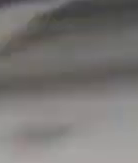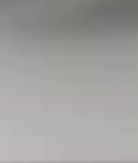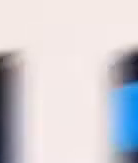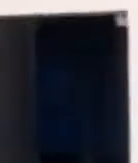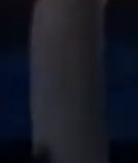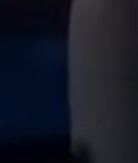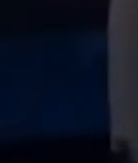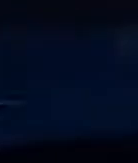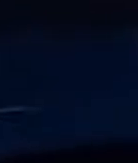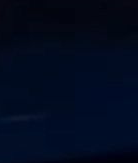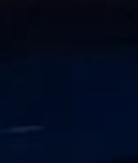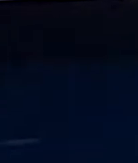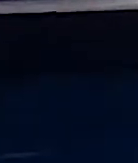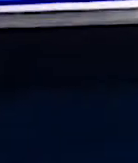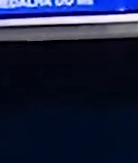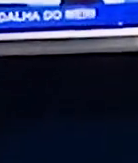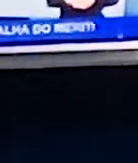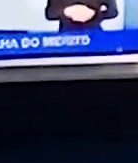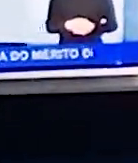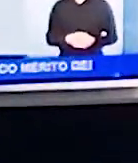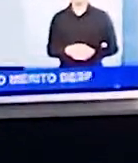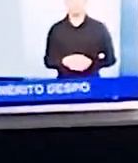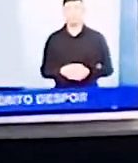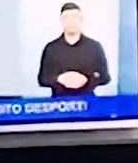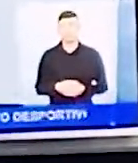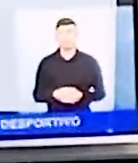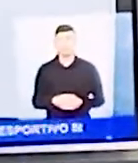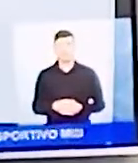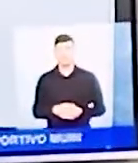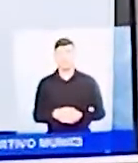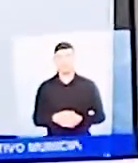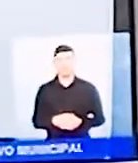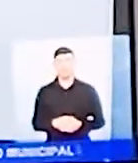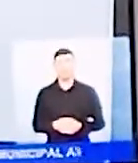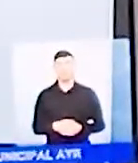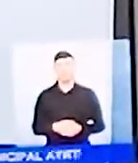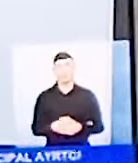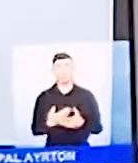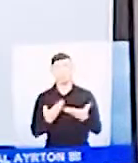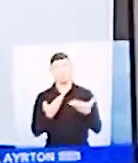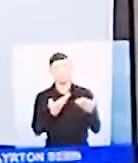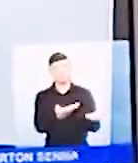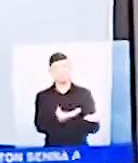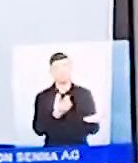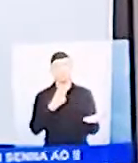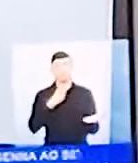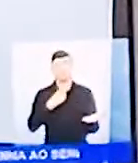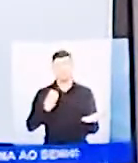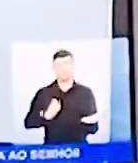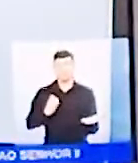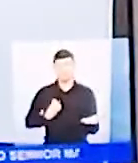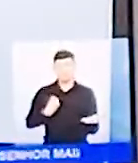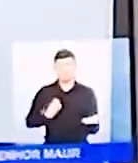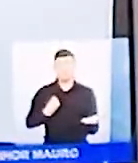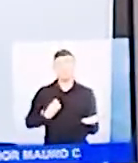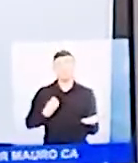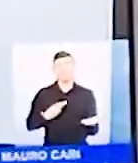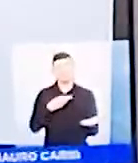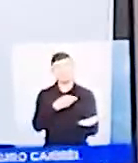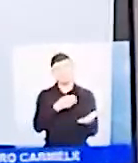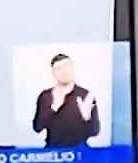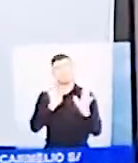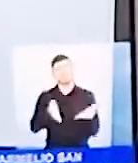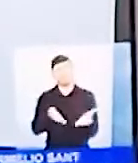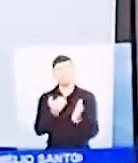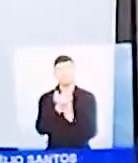tanto gosta. Eu tenho muito orgulho da FCFTV, do qual o Jairo está aqui presente, que já fez transmissão até de jogos